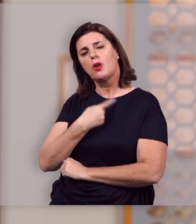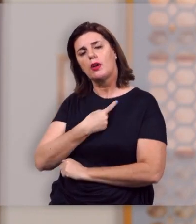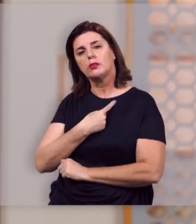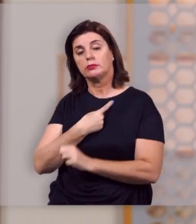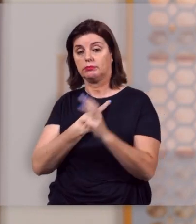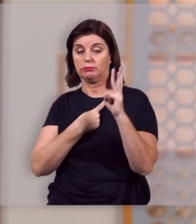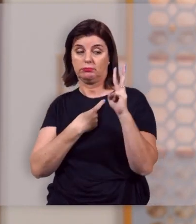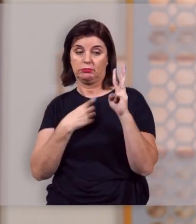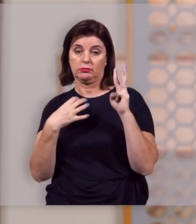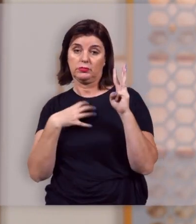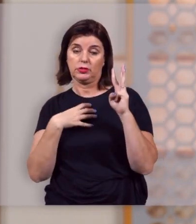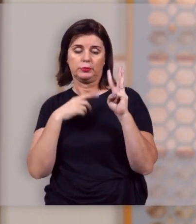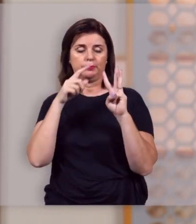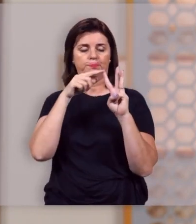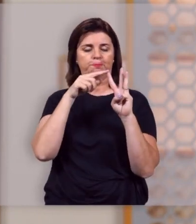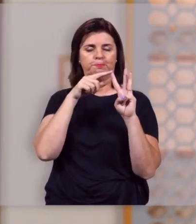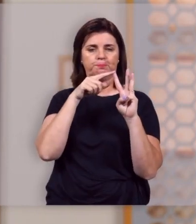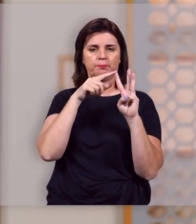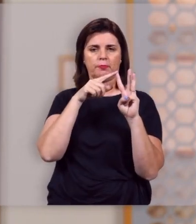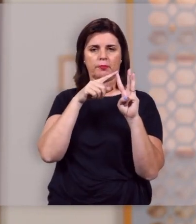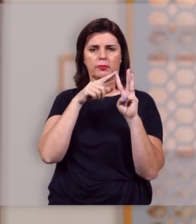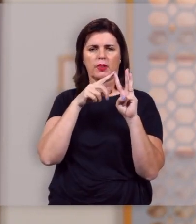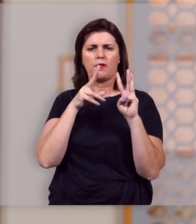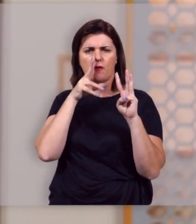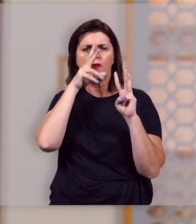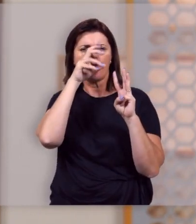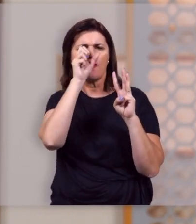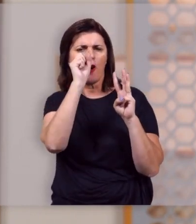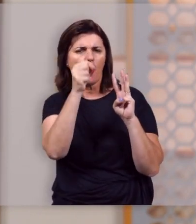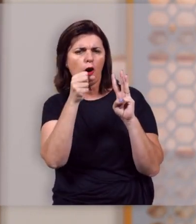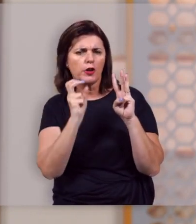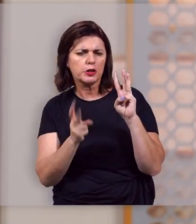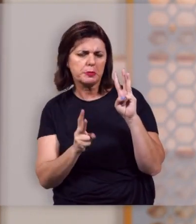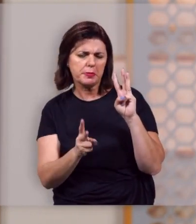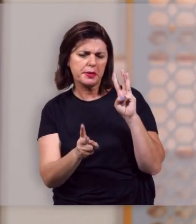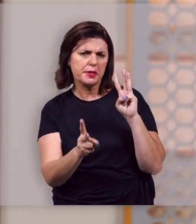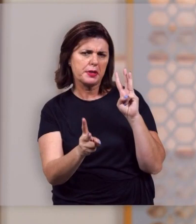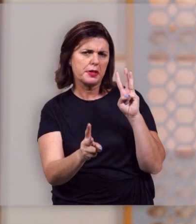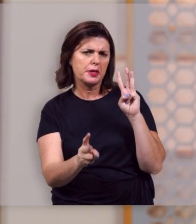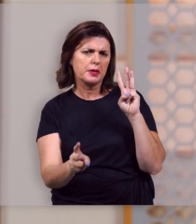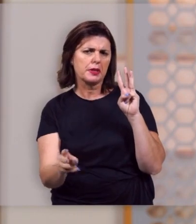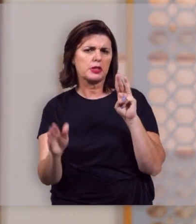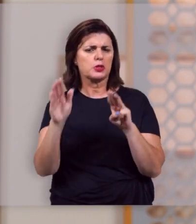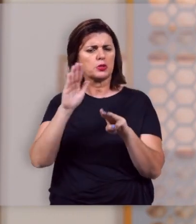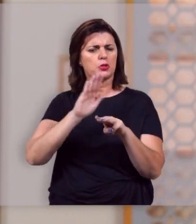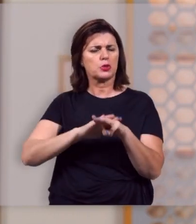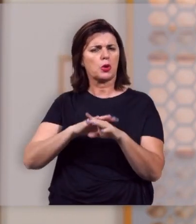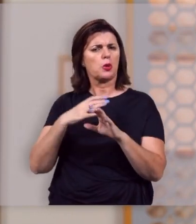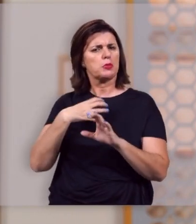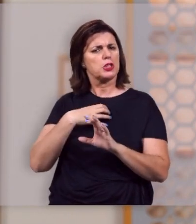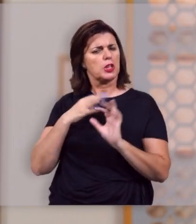nós? De três maneiras. Primeiro, de forma intensa. Ele intercede por nós